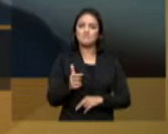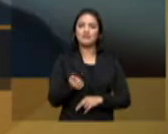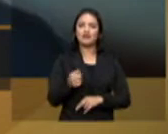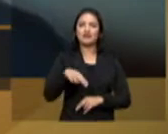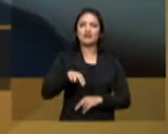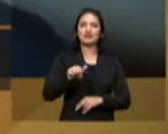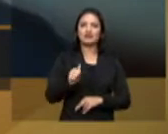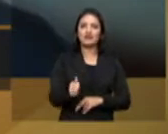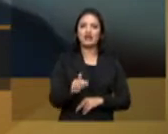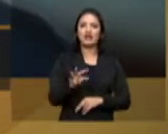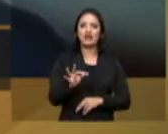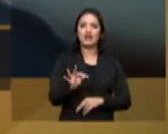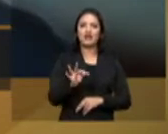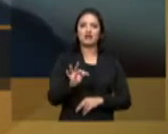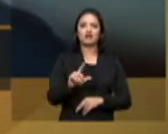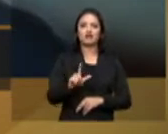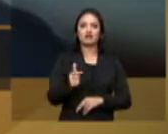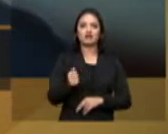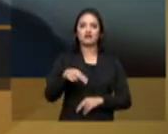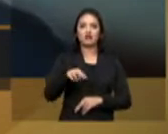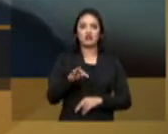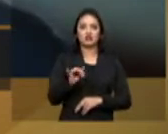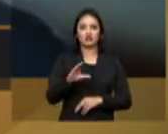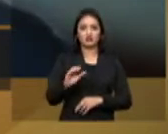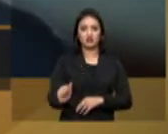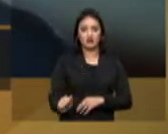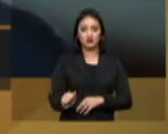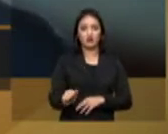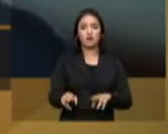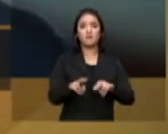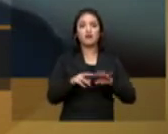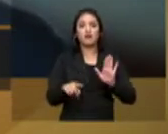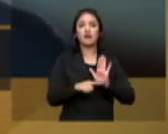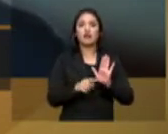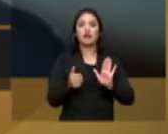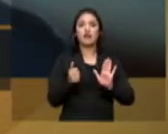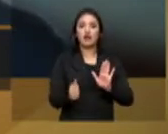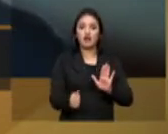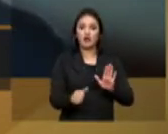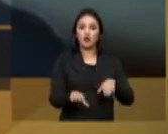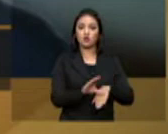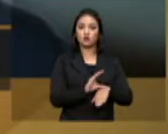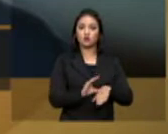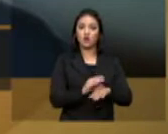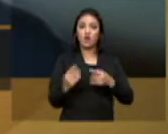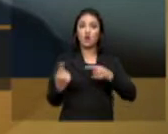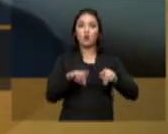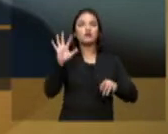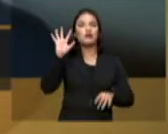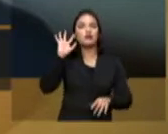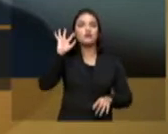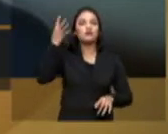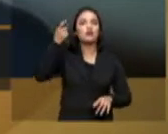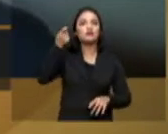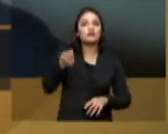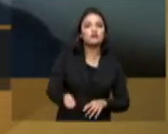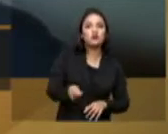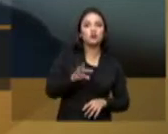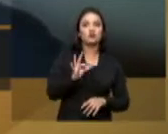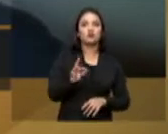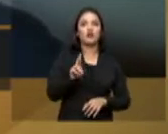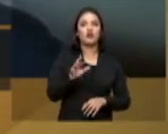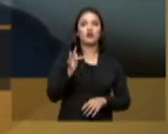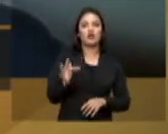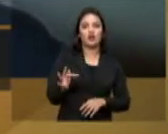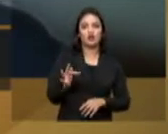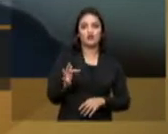S.A., com fundamento na linha A do permissivo constitucional contra acordo do TRF da 4ª Região.